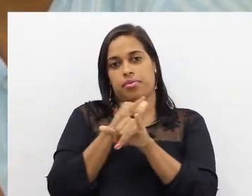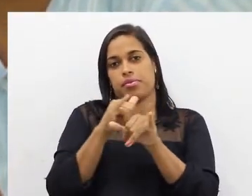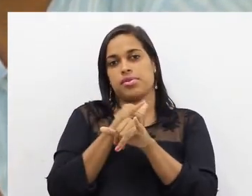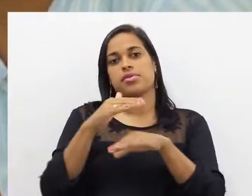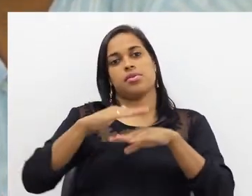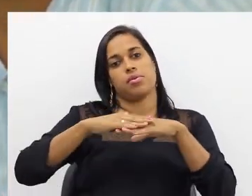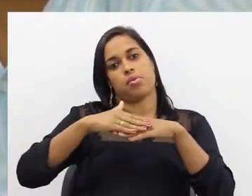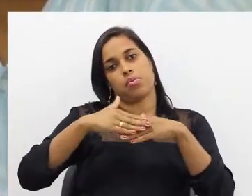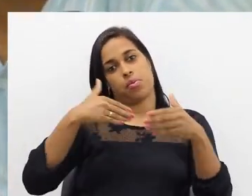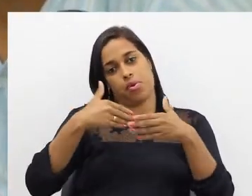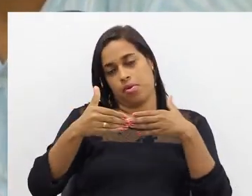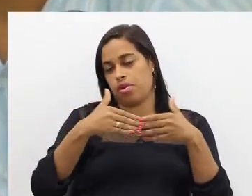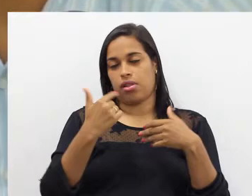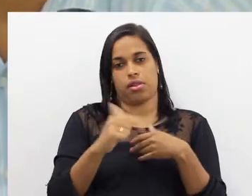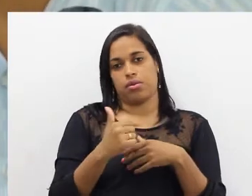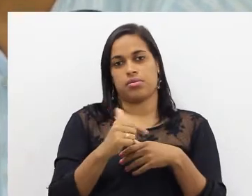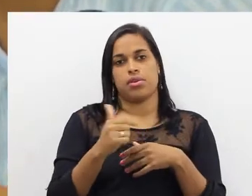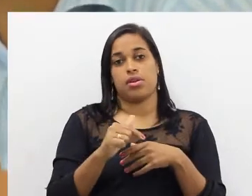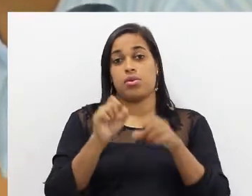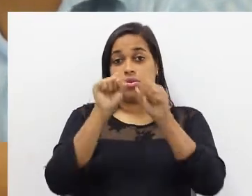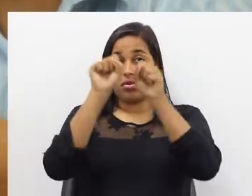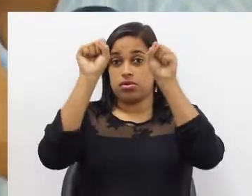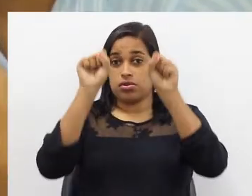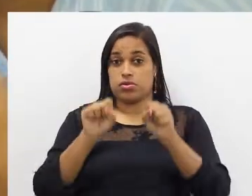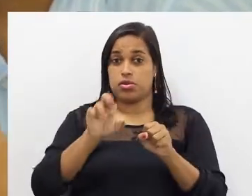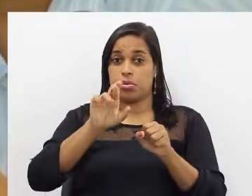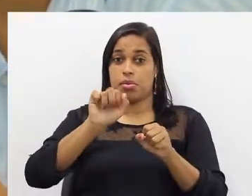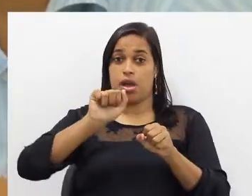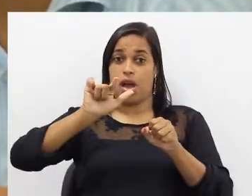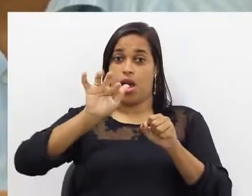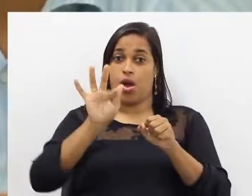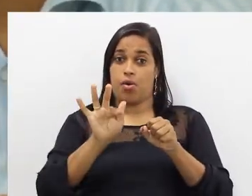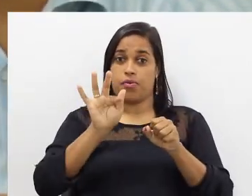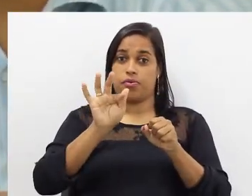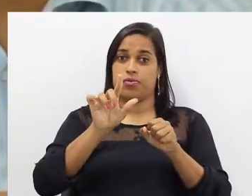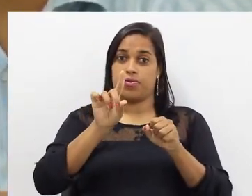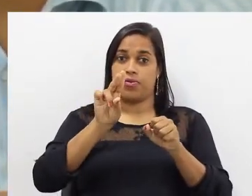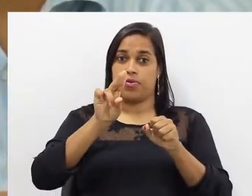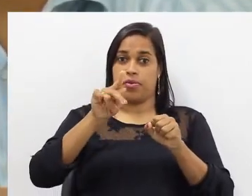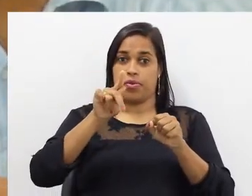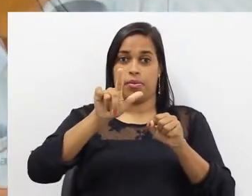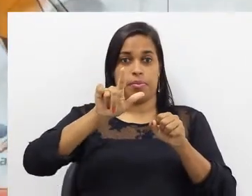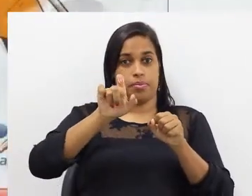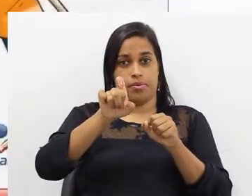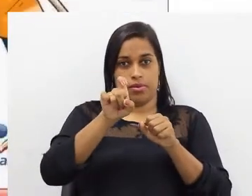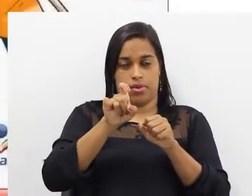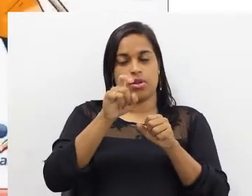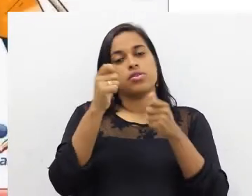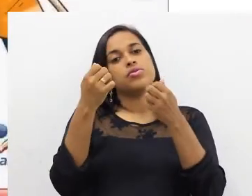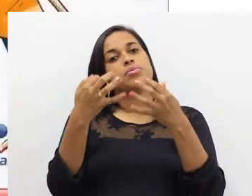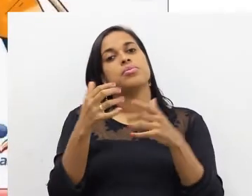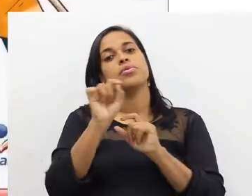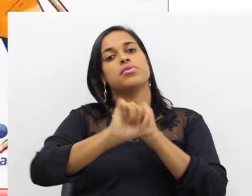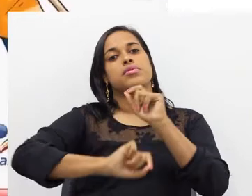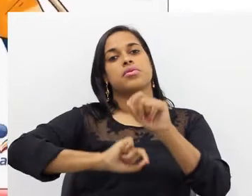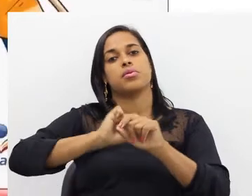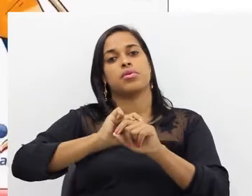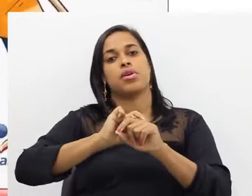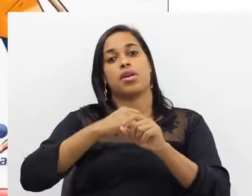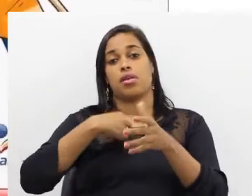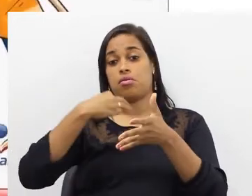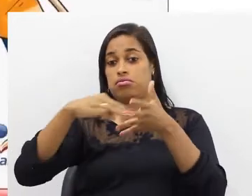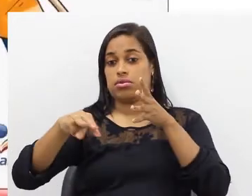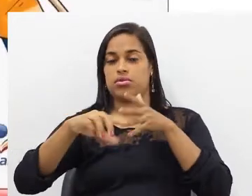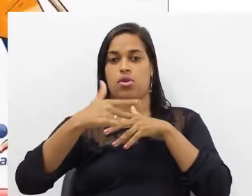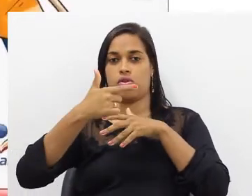sistema simplex. O sistema half duplex, pela metade, diz que na hora que um está enviando, o outro